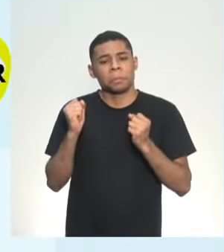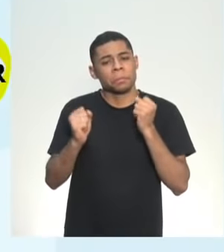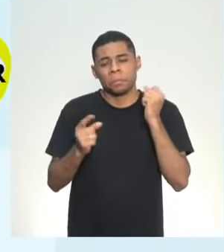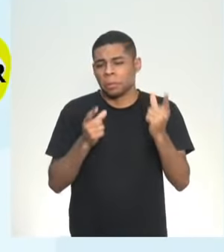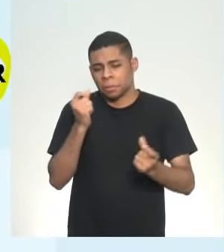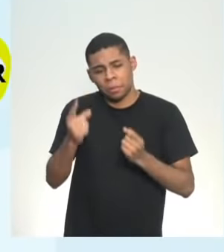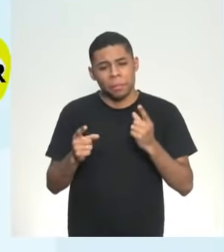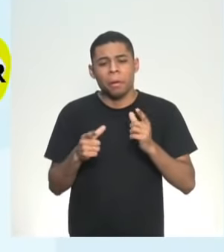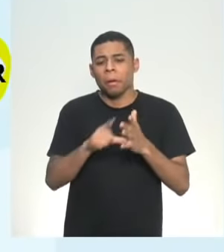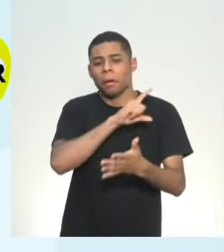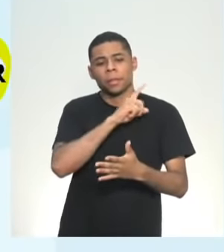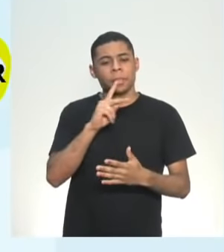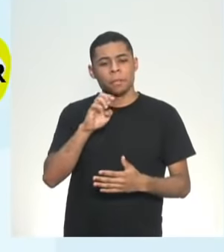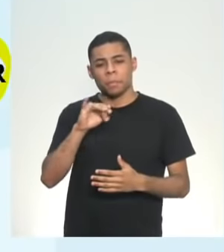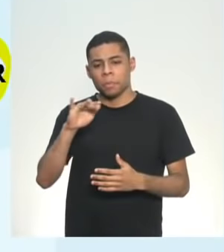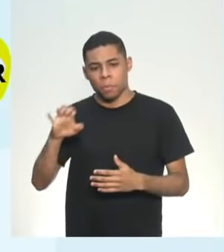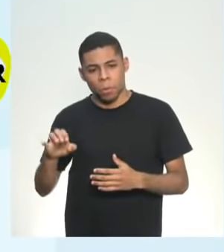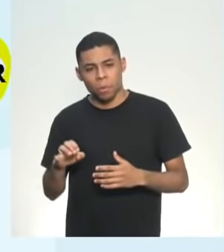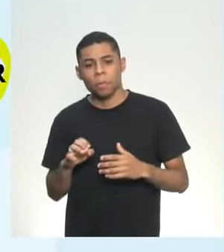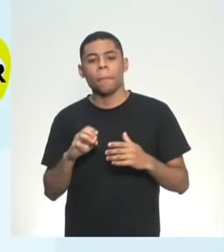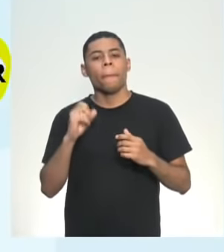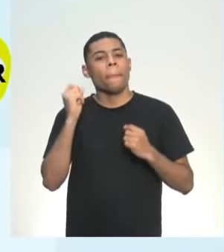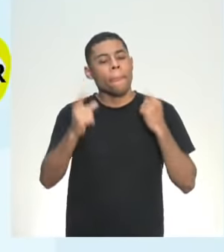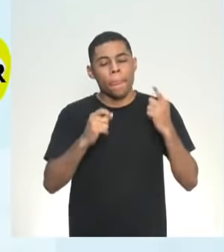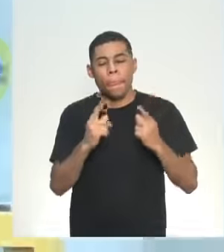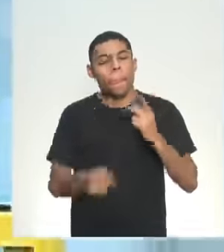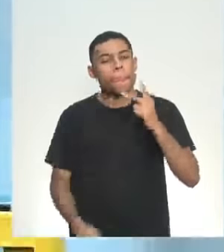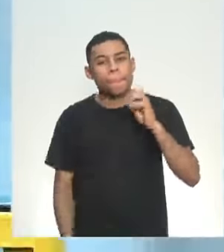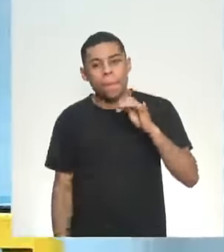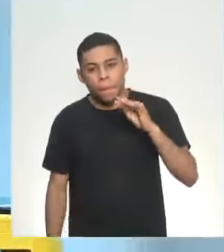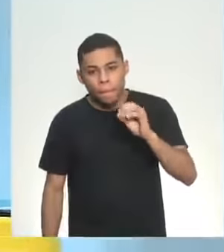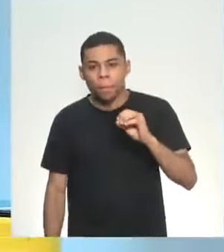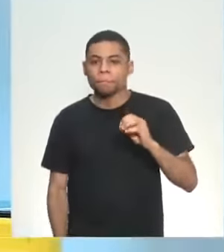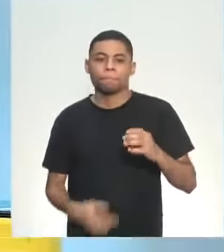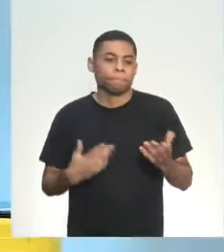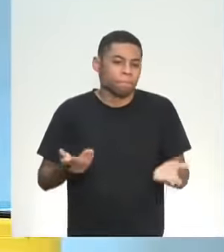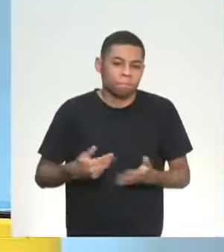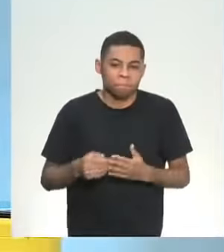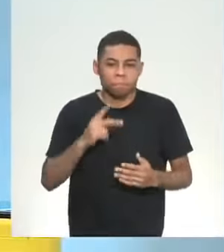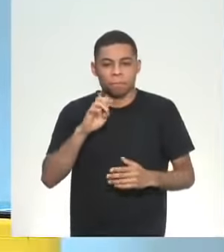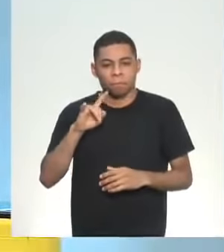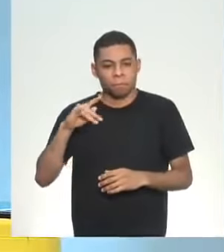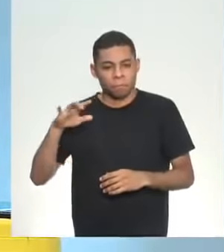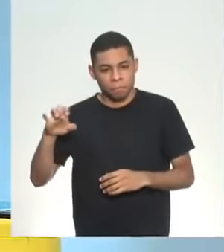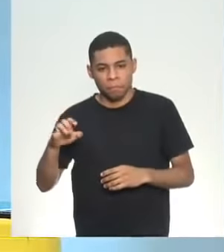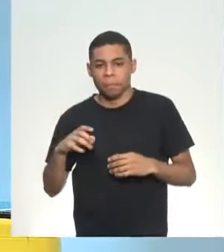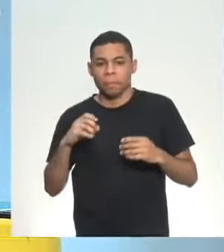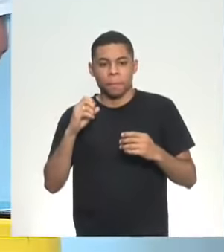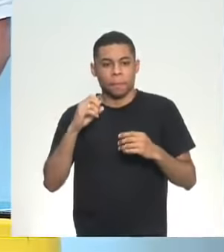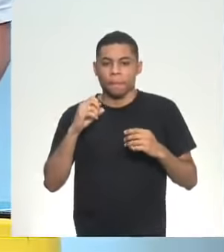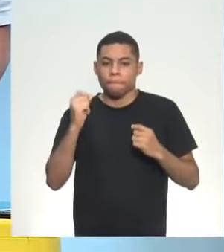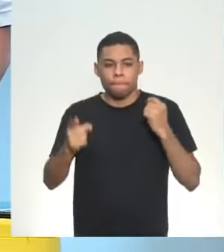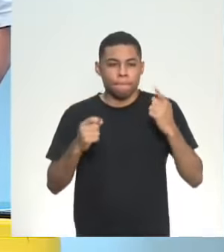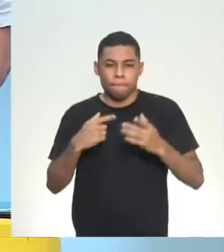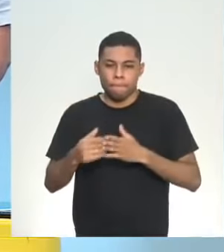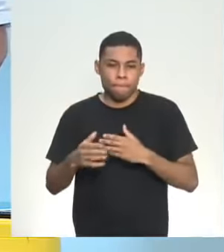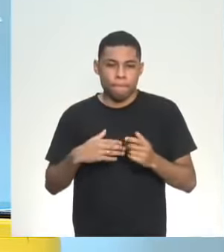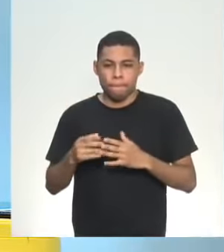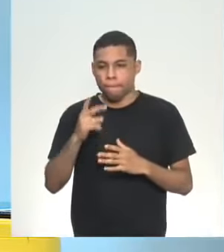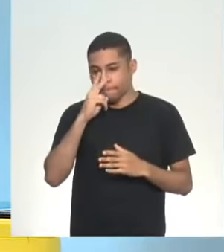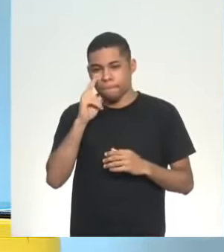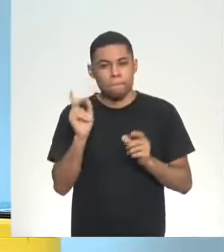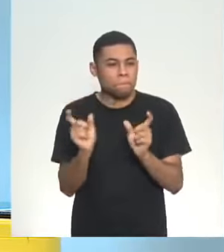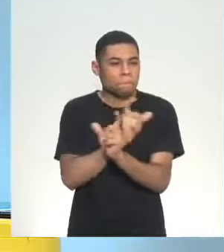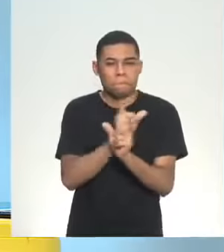centimes antes do people sometimes people Rising Play and people Who are some time São John coningham